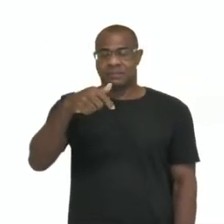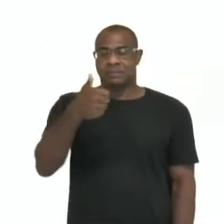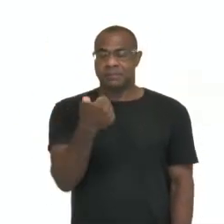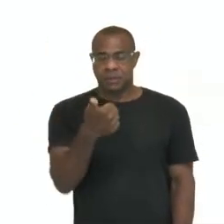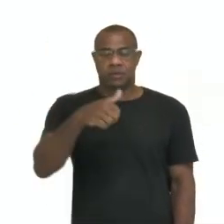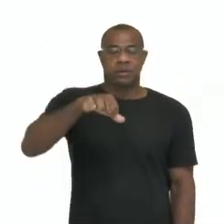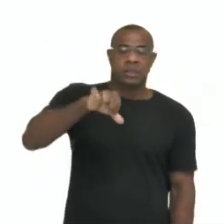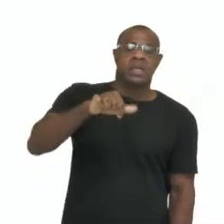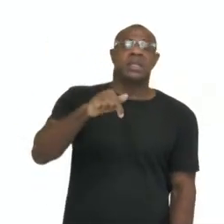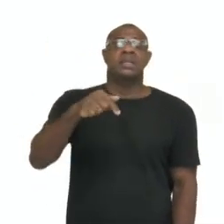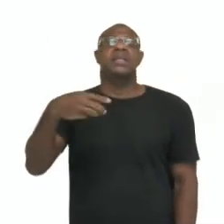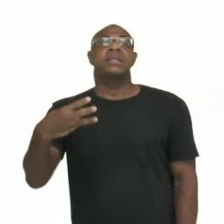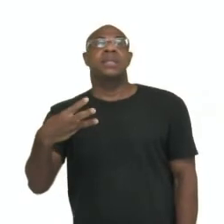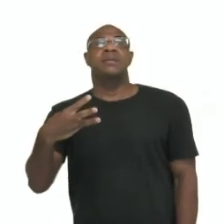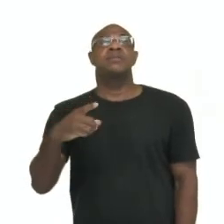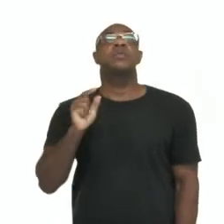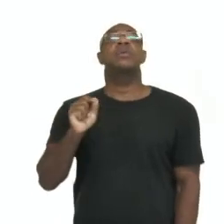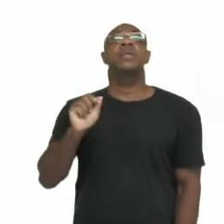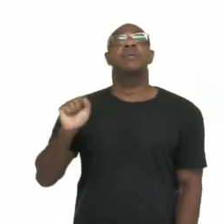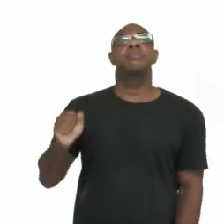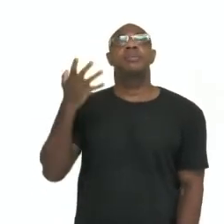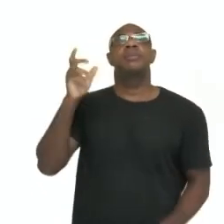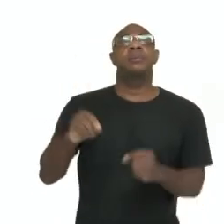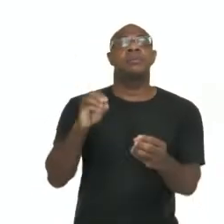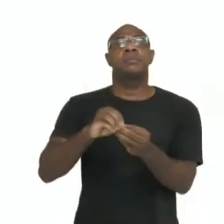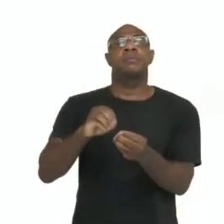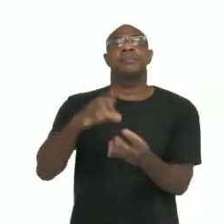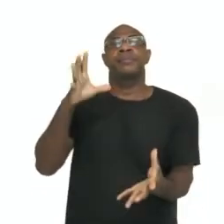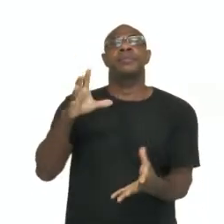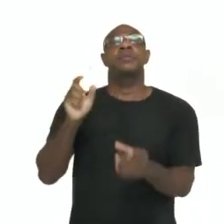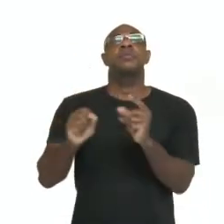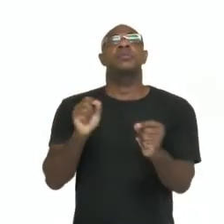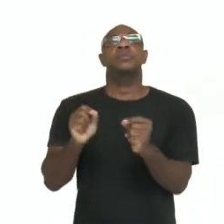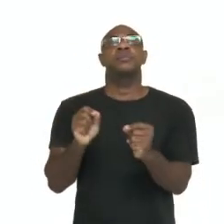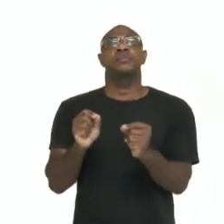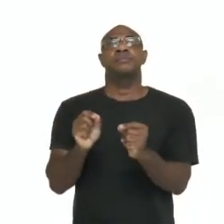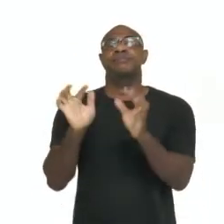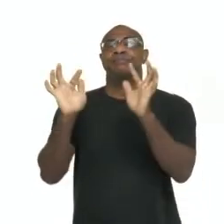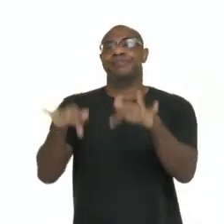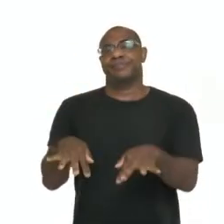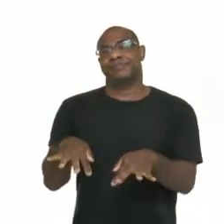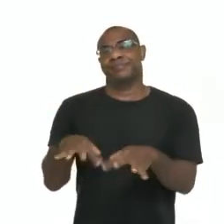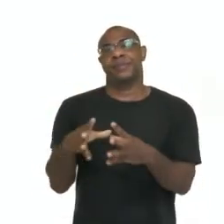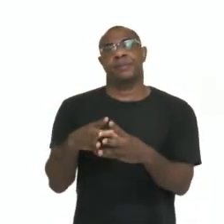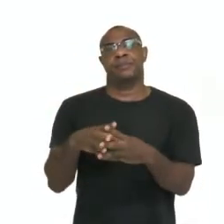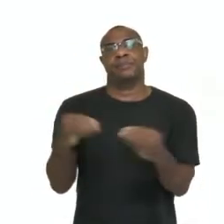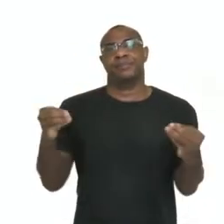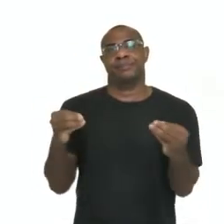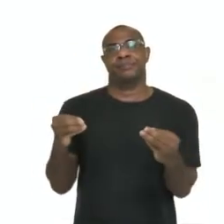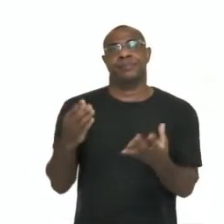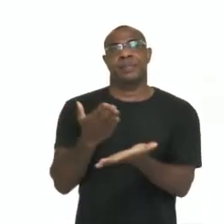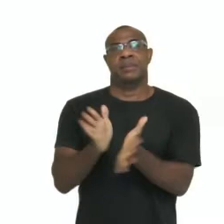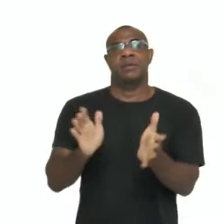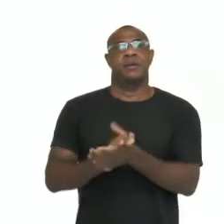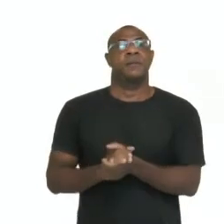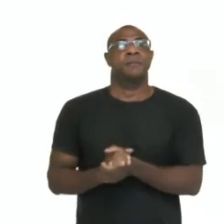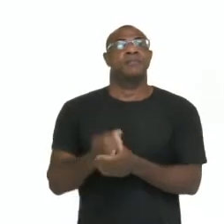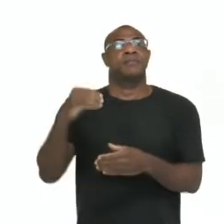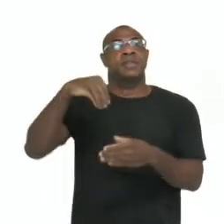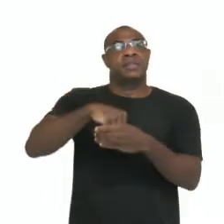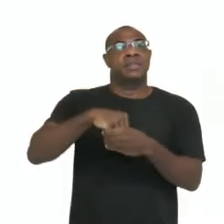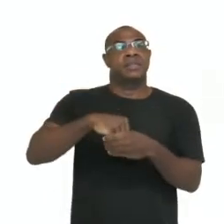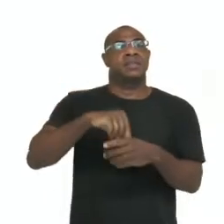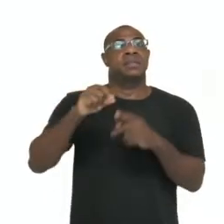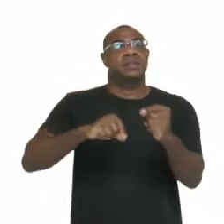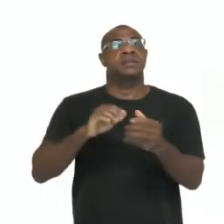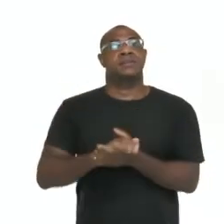internos que levou a esse milagre econômico dar sinais de queda, de esgotamento. Fatores externos, reflexos